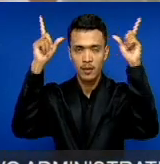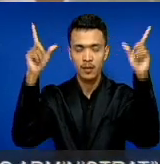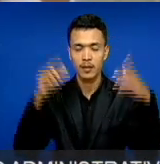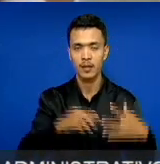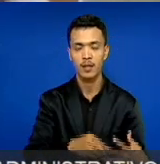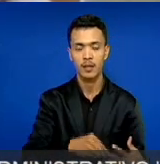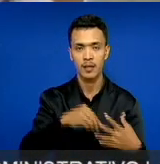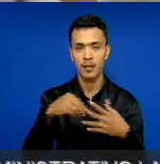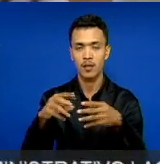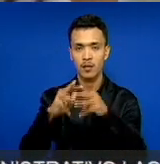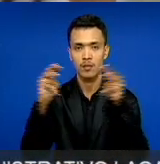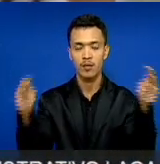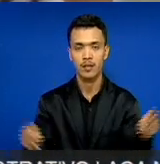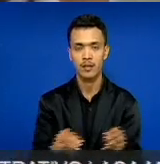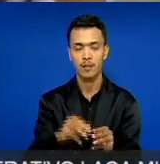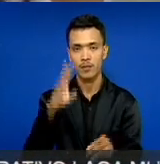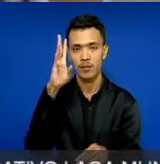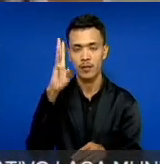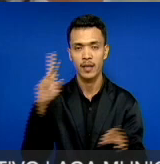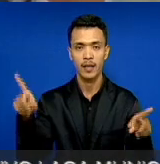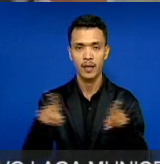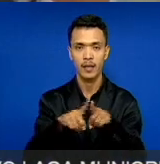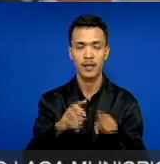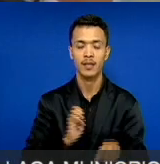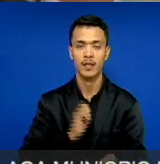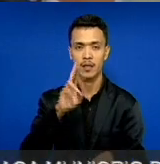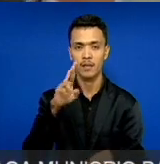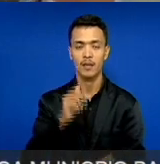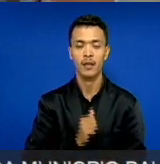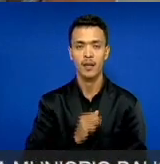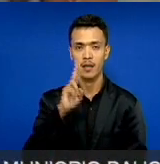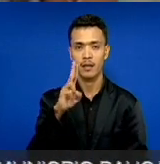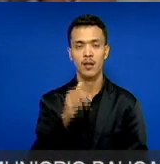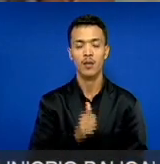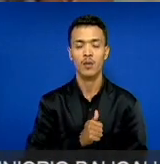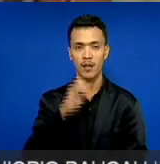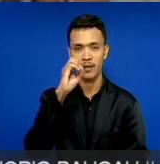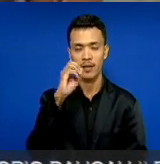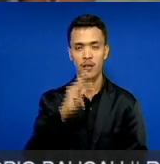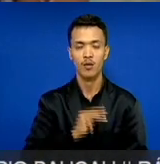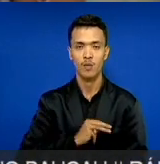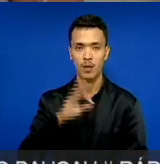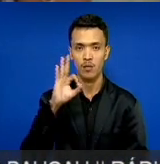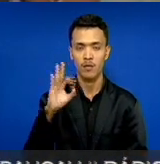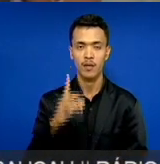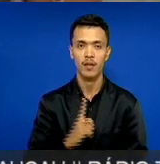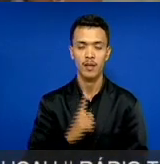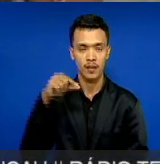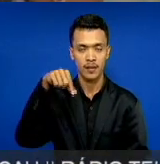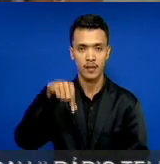lileu iha município ne anisa Ermera, Aileu, Ainaru, Manfahi, Liksa,